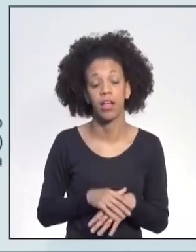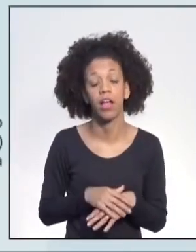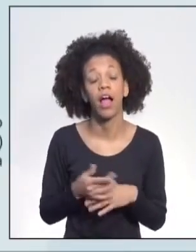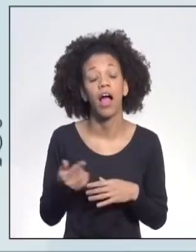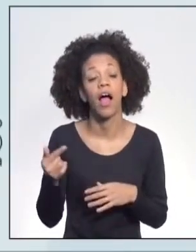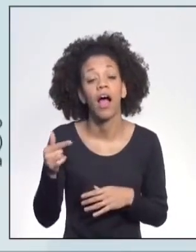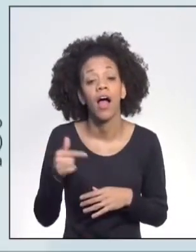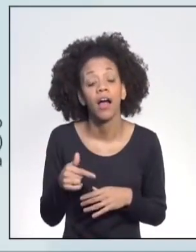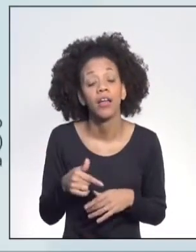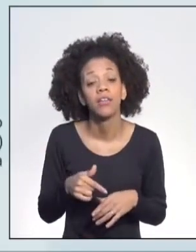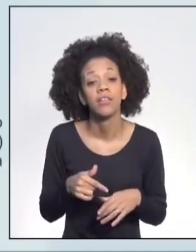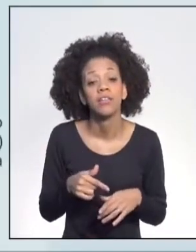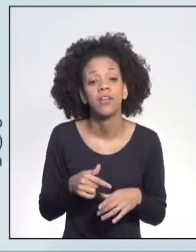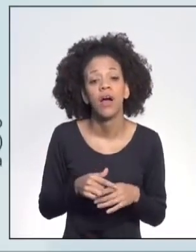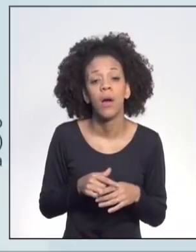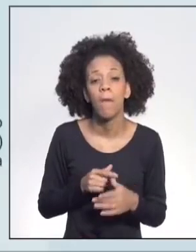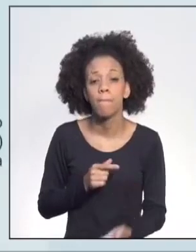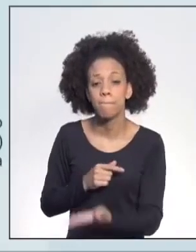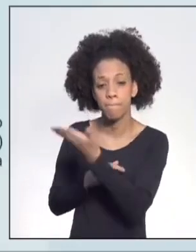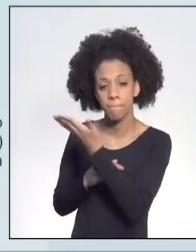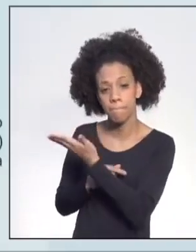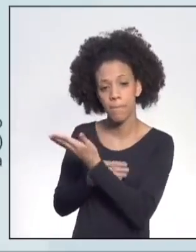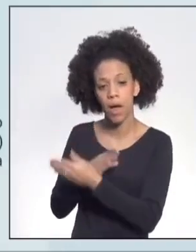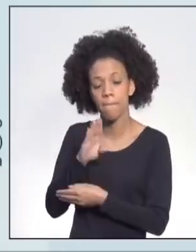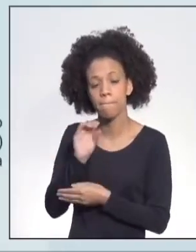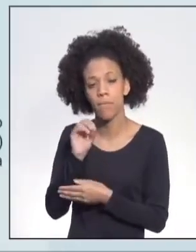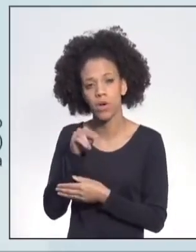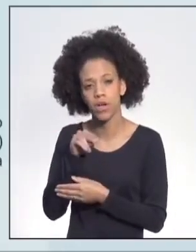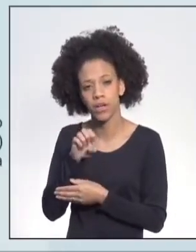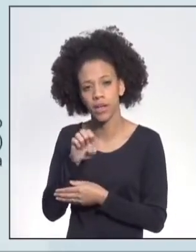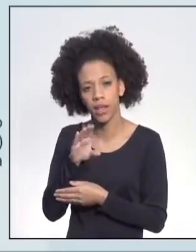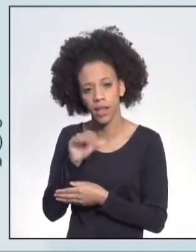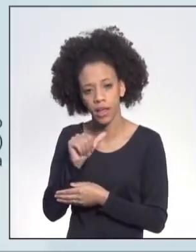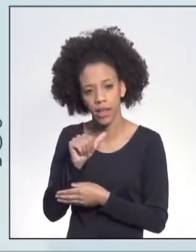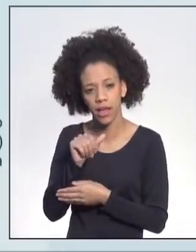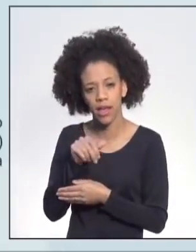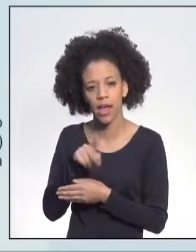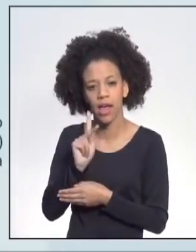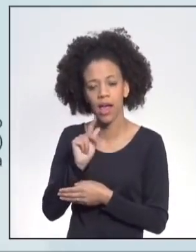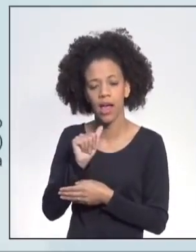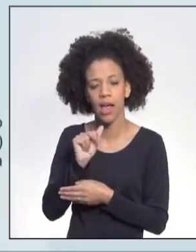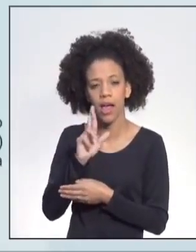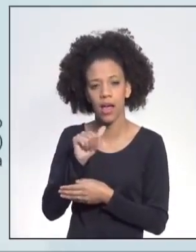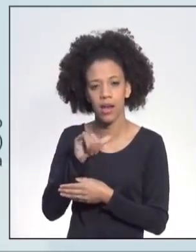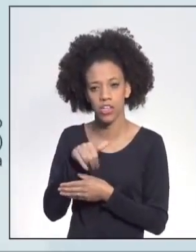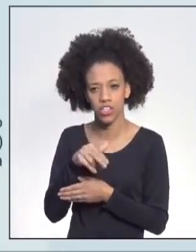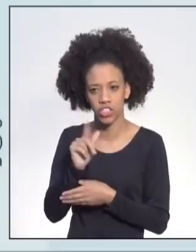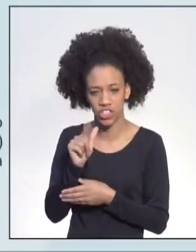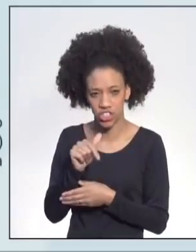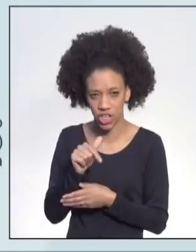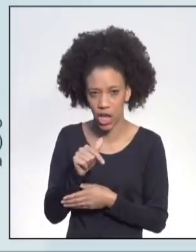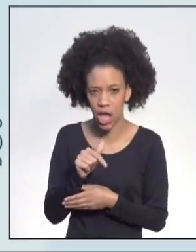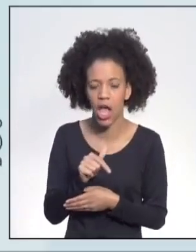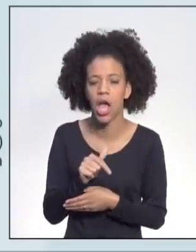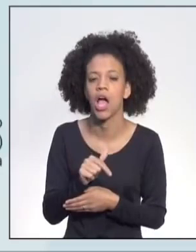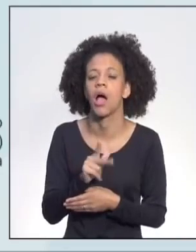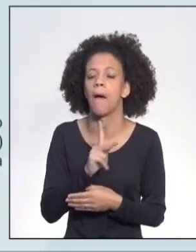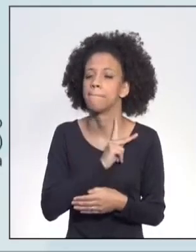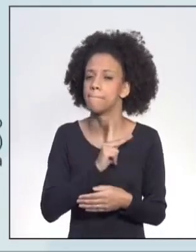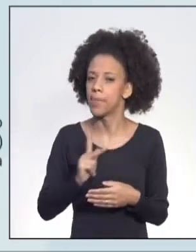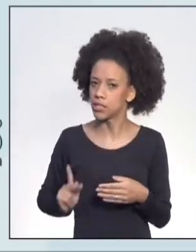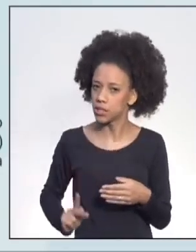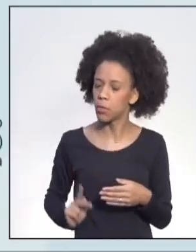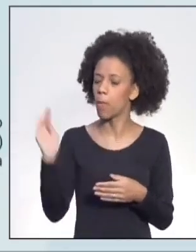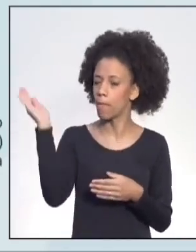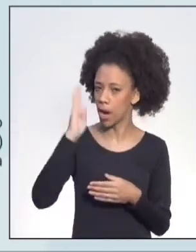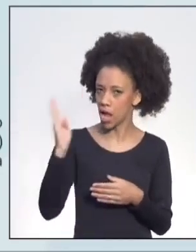Aqui nós temos uma boneca carajá. Essa boneca ela é um patrimônio brasileiro material. Essa boneca ela